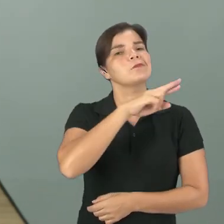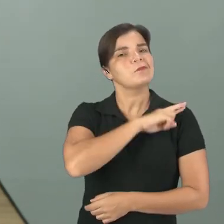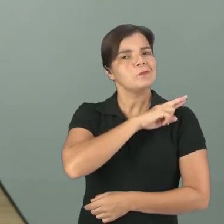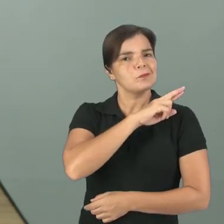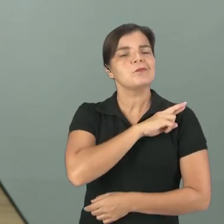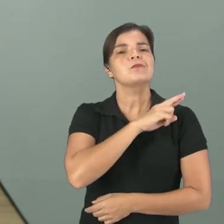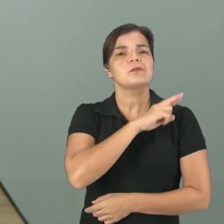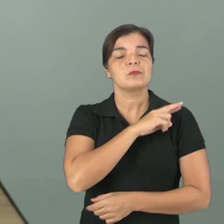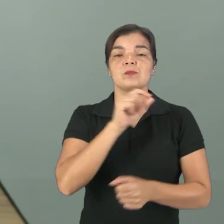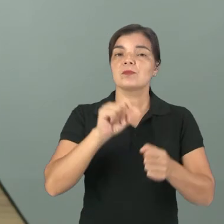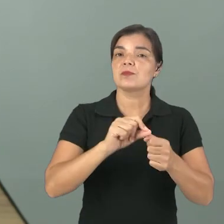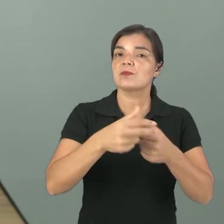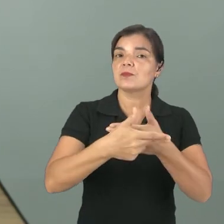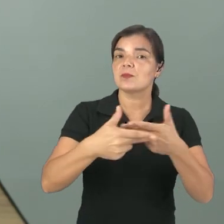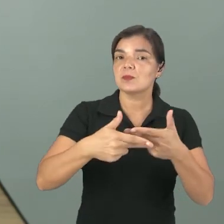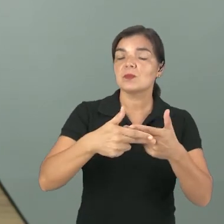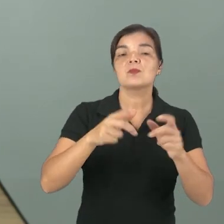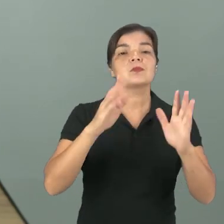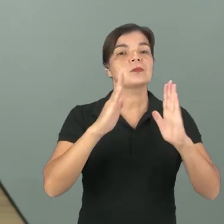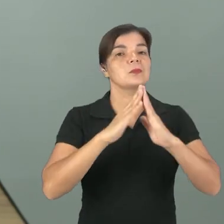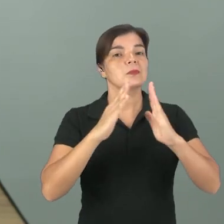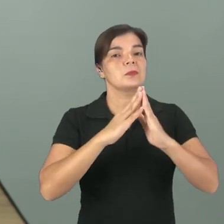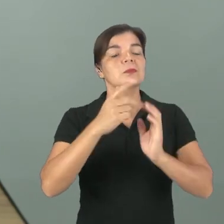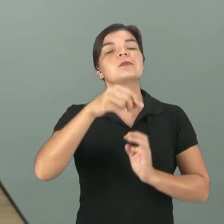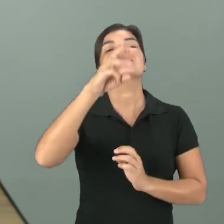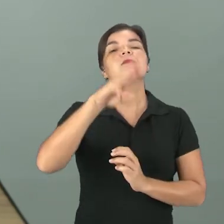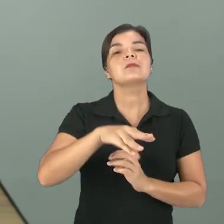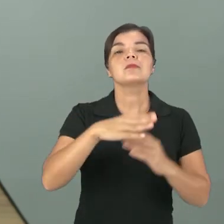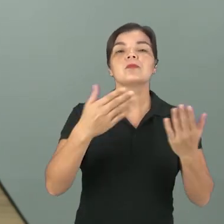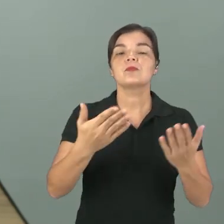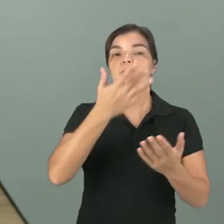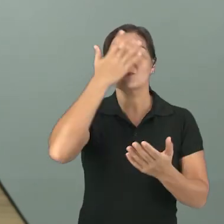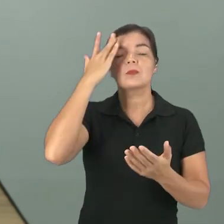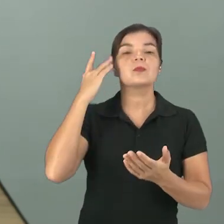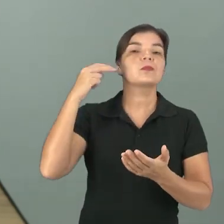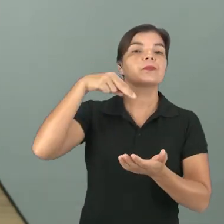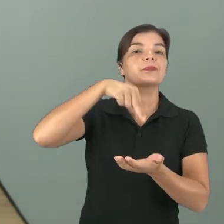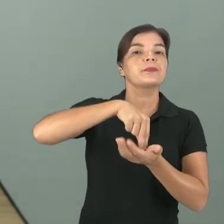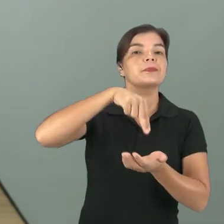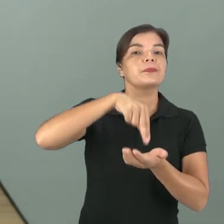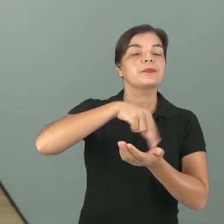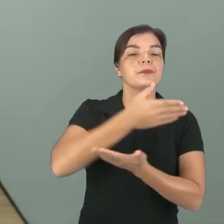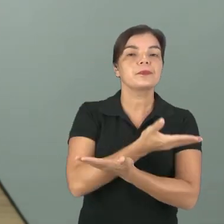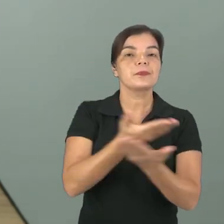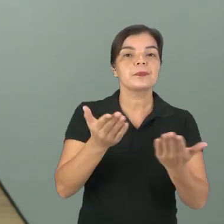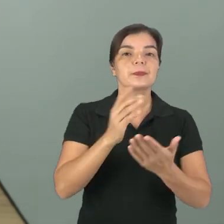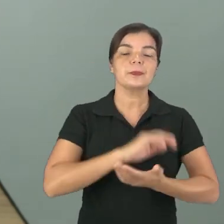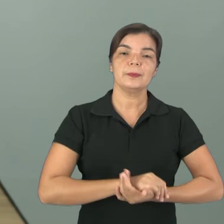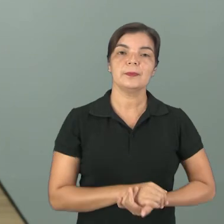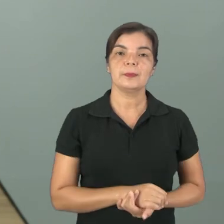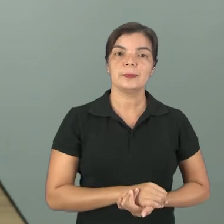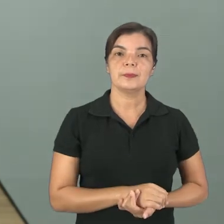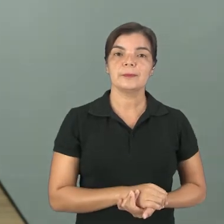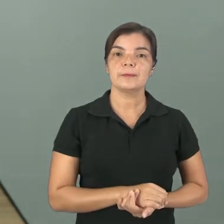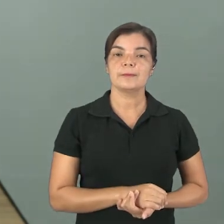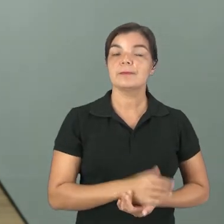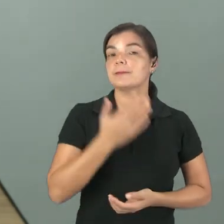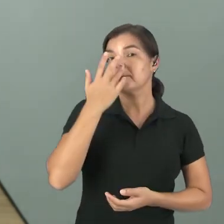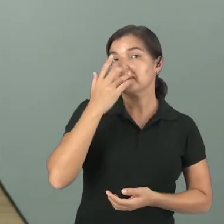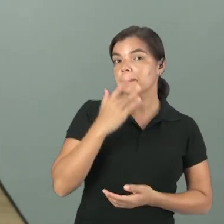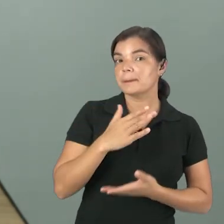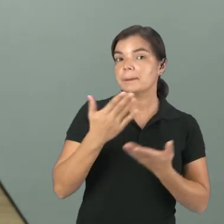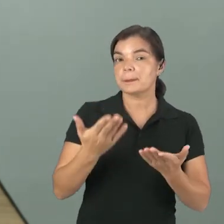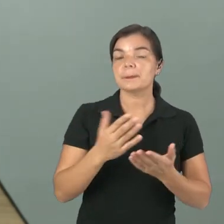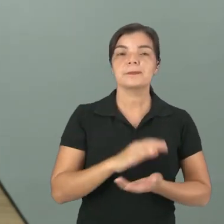pelos afazeres de casa. Vocês lembram quem é essa pessoa? Qual é o personagem desses que eu mostrei para vocês? E aí,